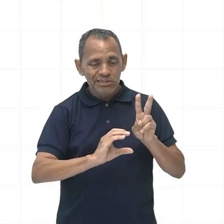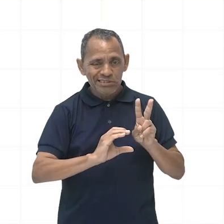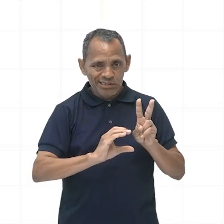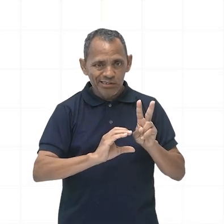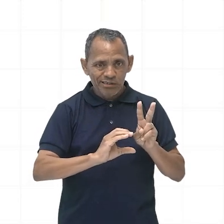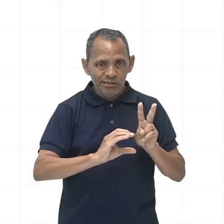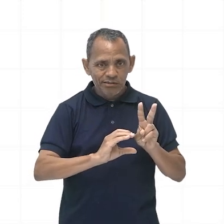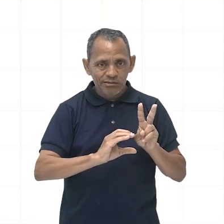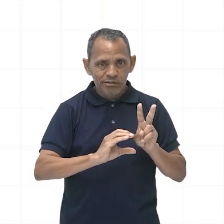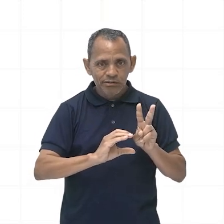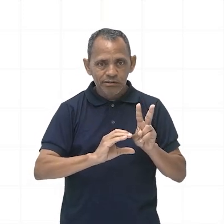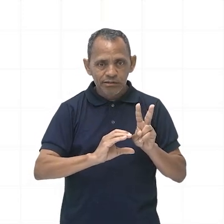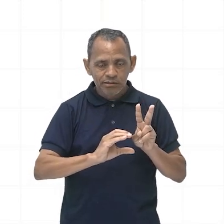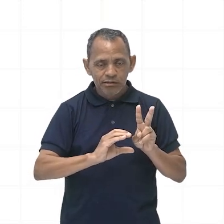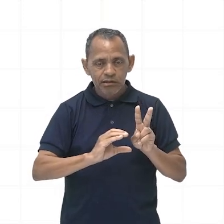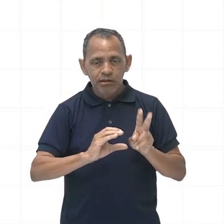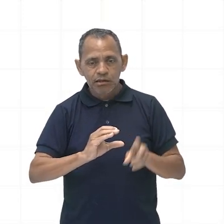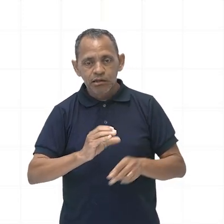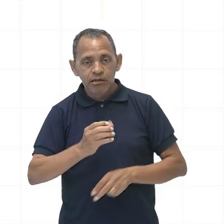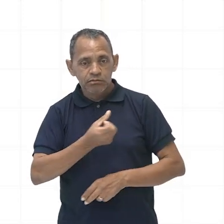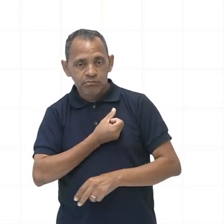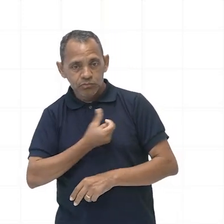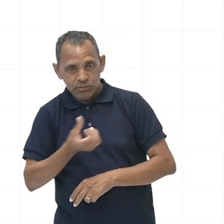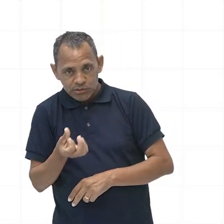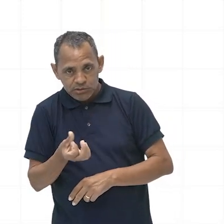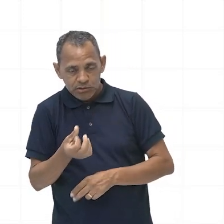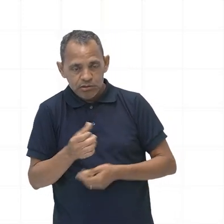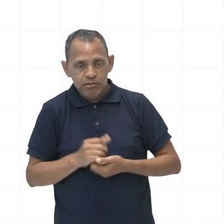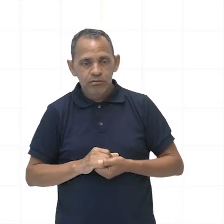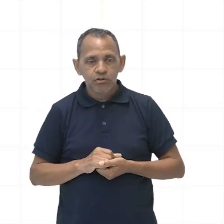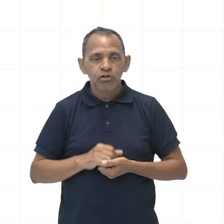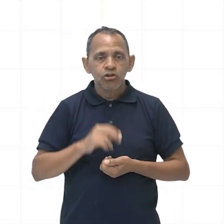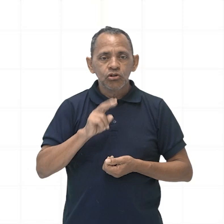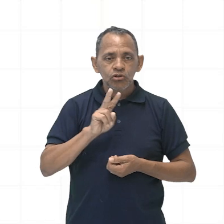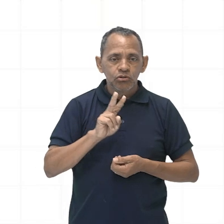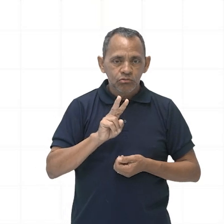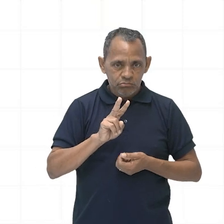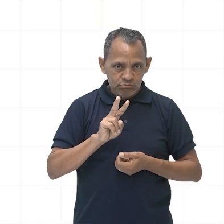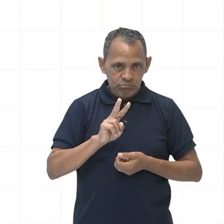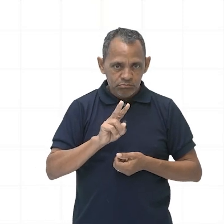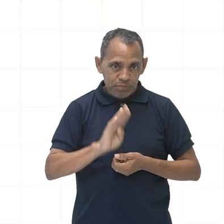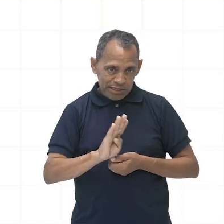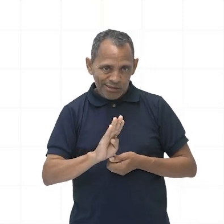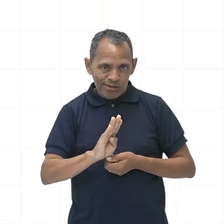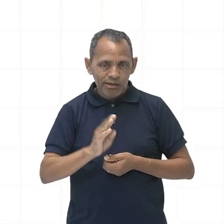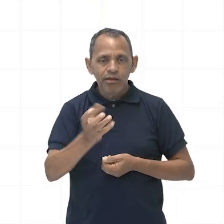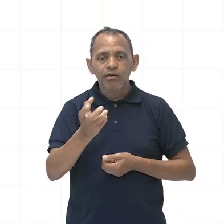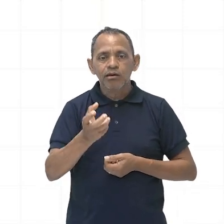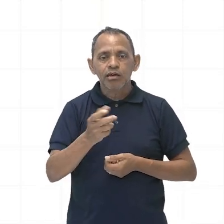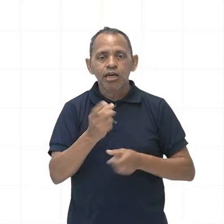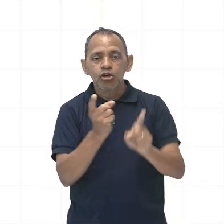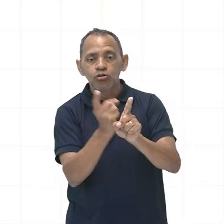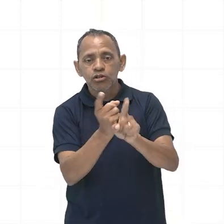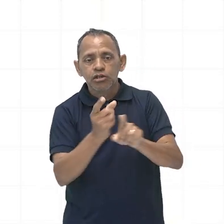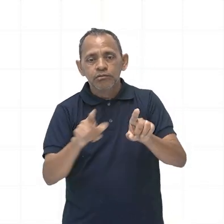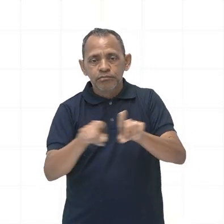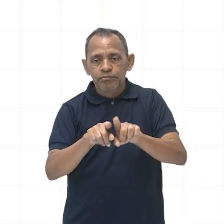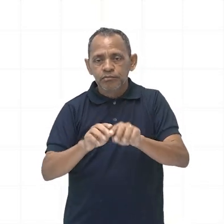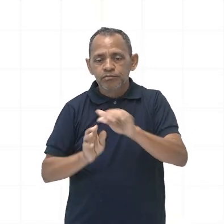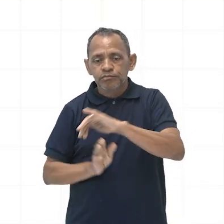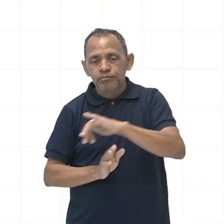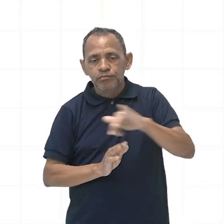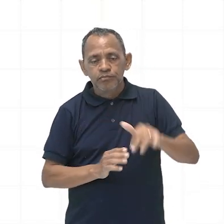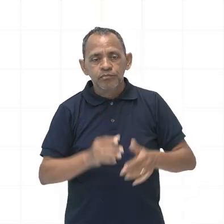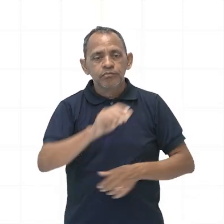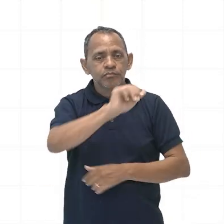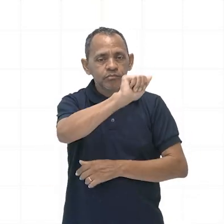a questão deu, é 6. E o B eu quero determinar. Correto? Então, vamos lá.